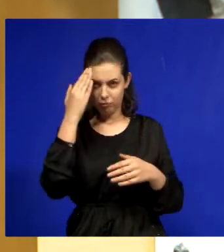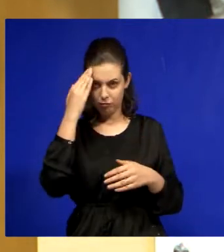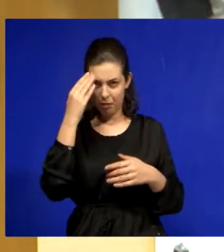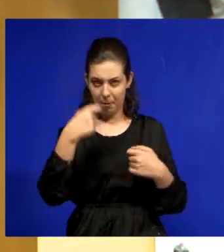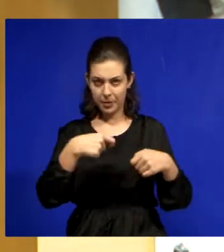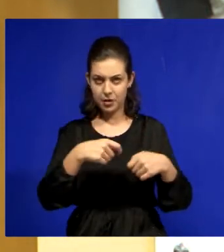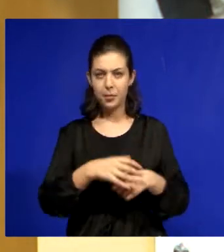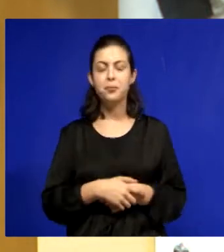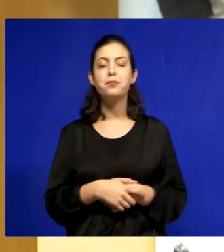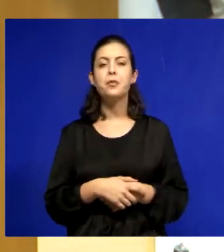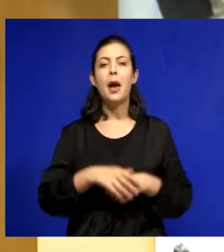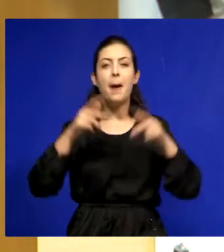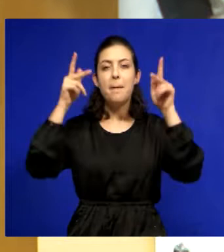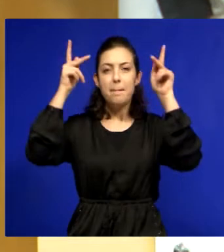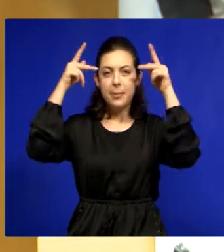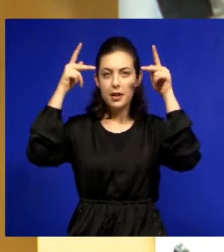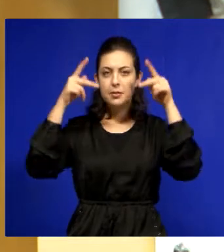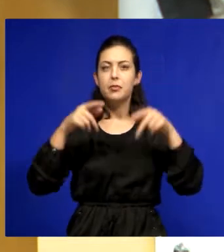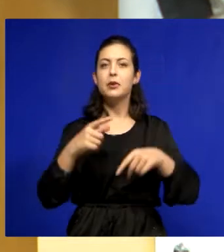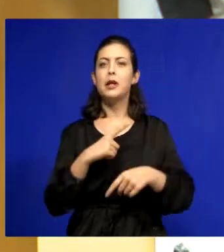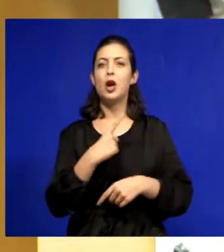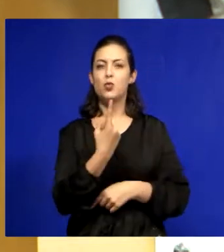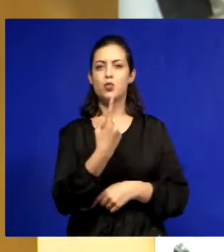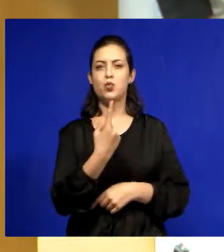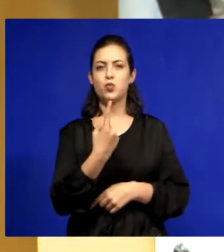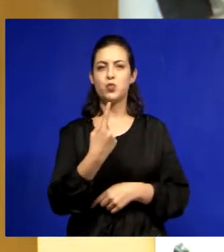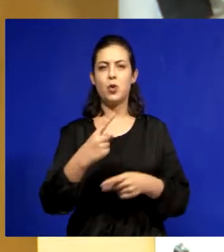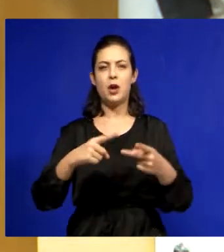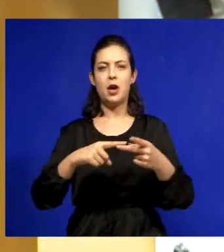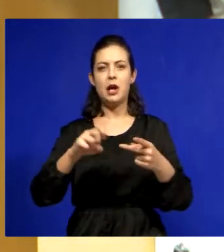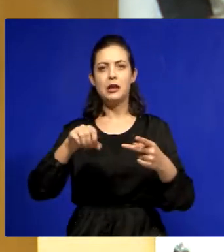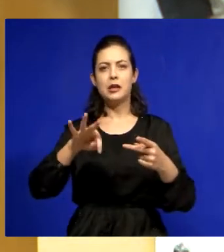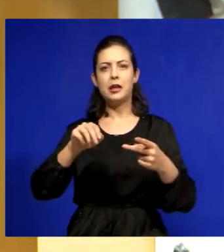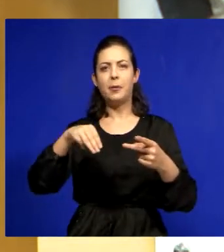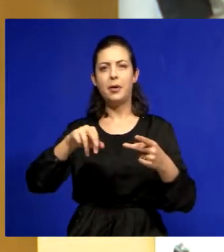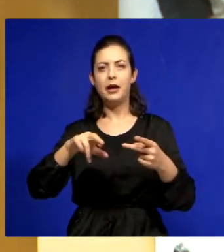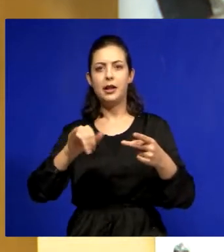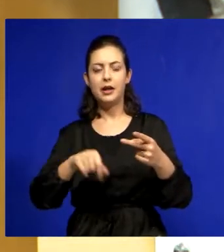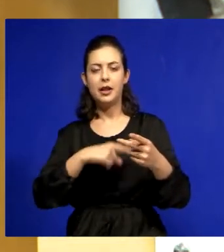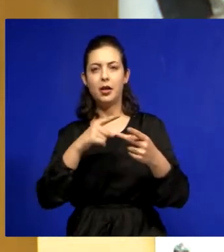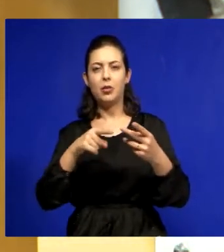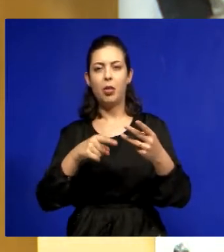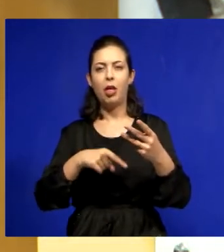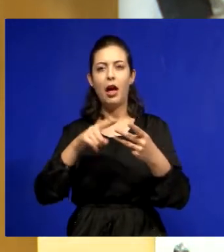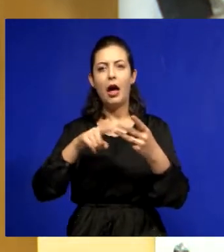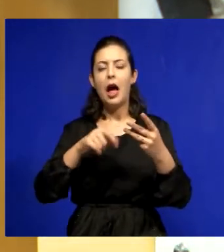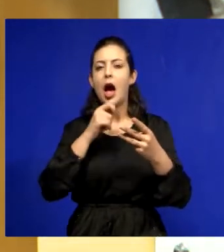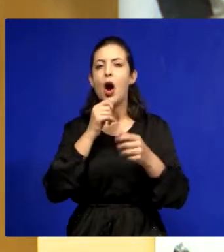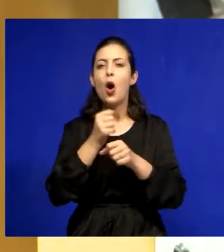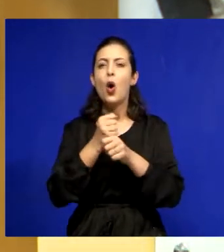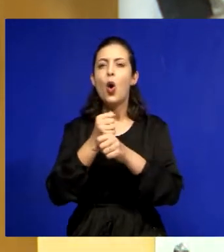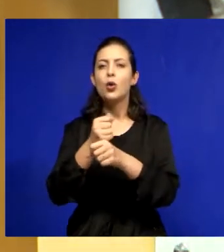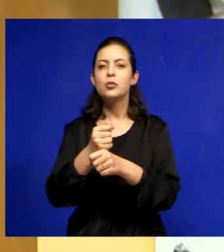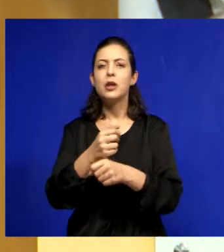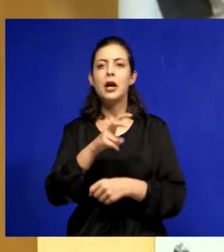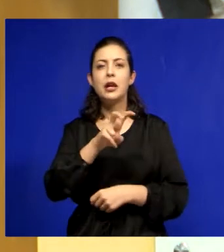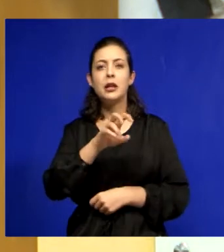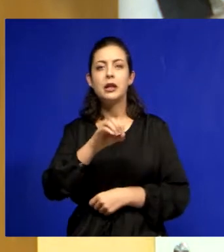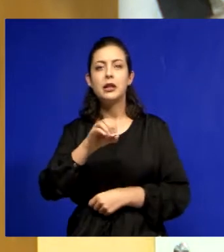parque dos príncipes uma creche jardim santa marina e jardim colônia está em construção são